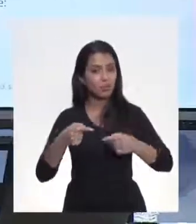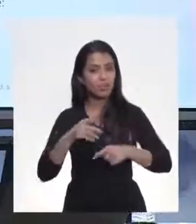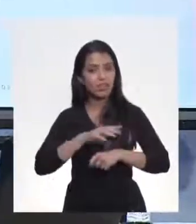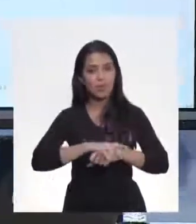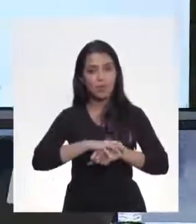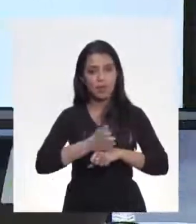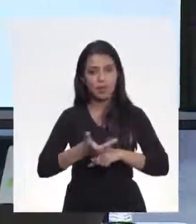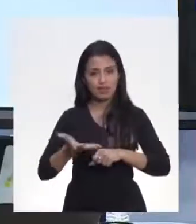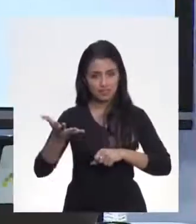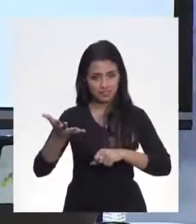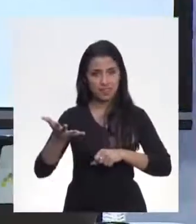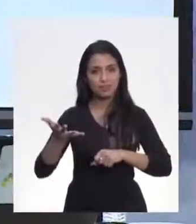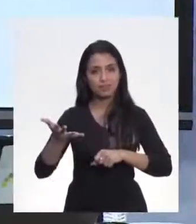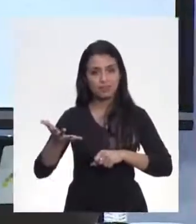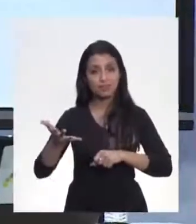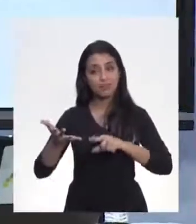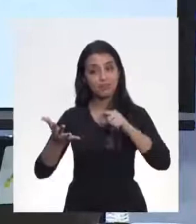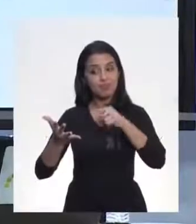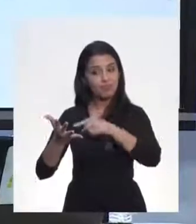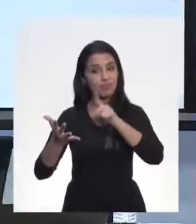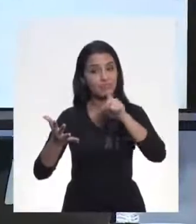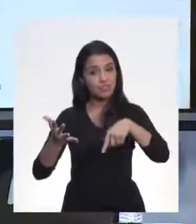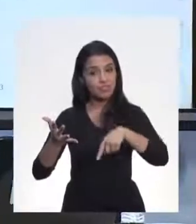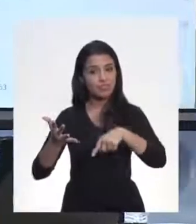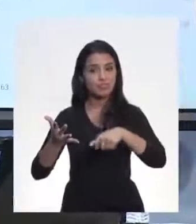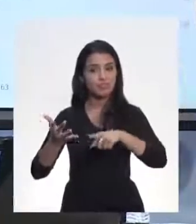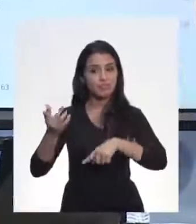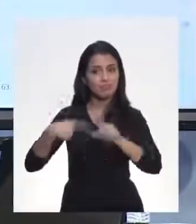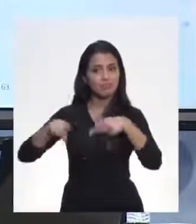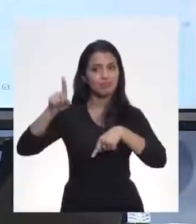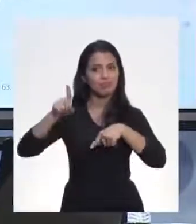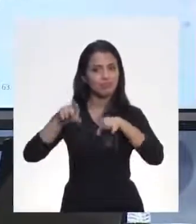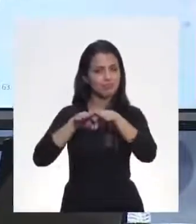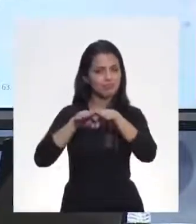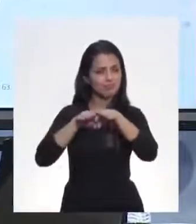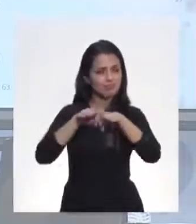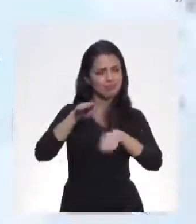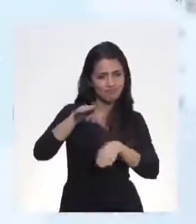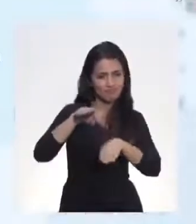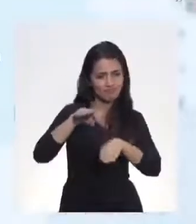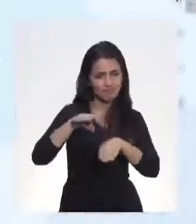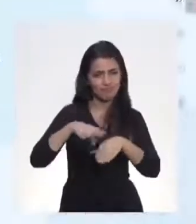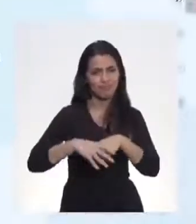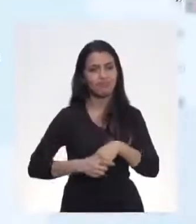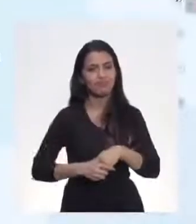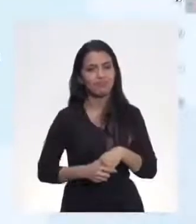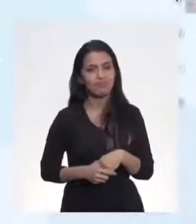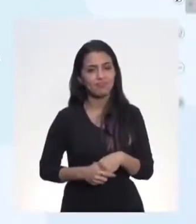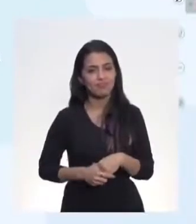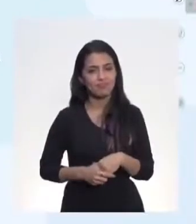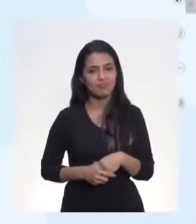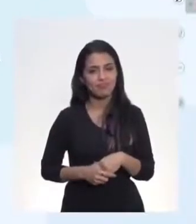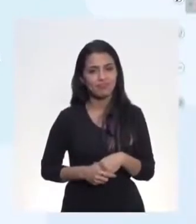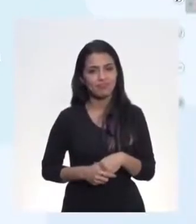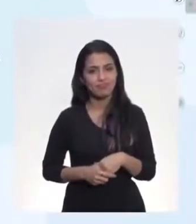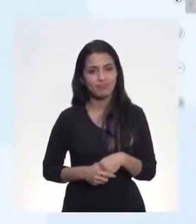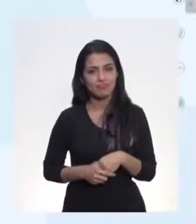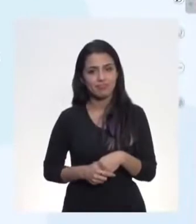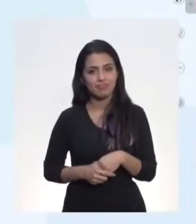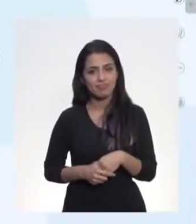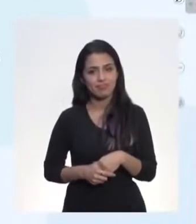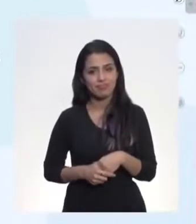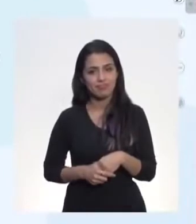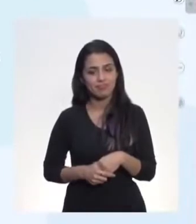que é o governo do povo, transforma realidades desiguais. Traceja lá pra gente, Andréia. Qual que é a sublinha. destacada? Olha aqui, ó, que